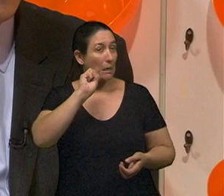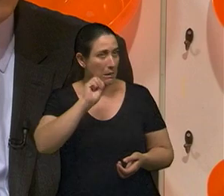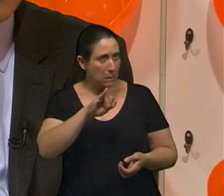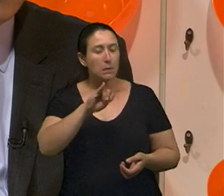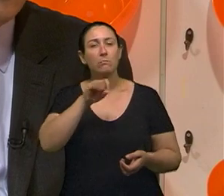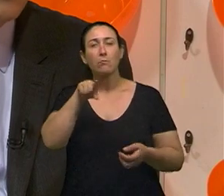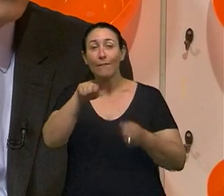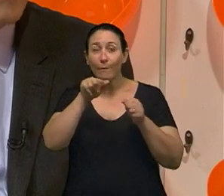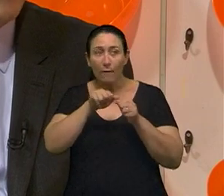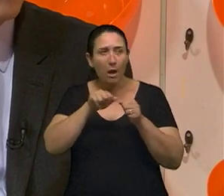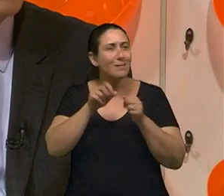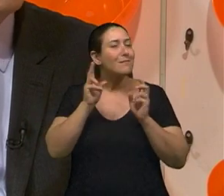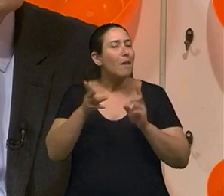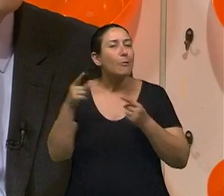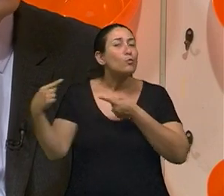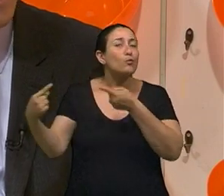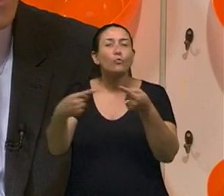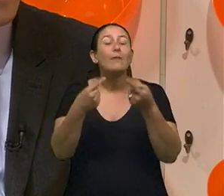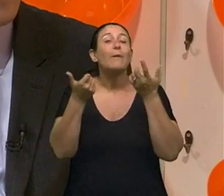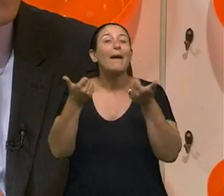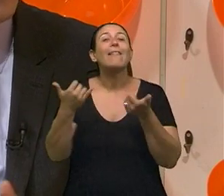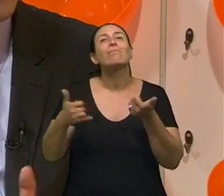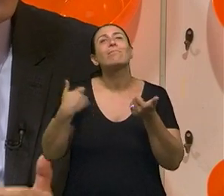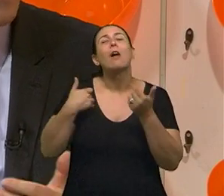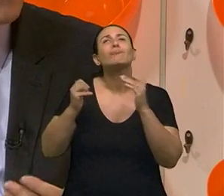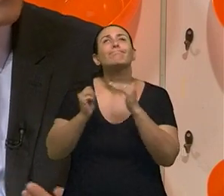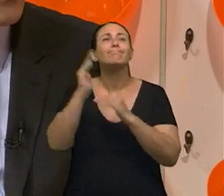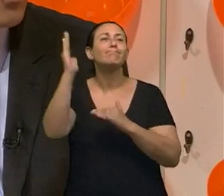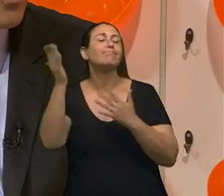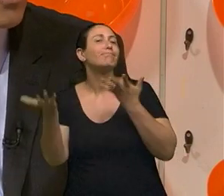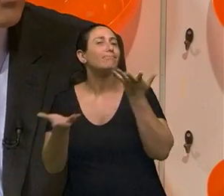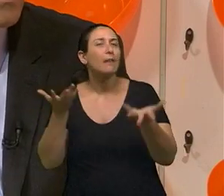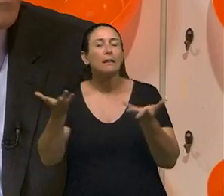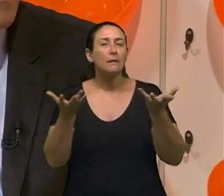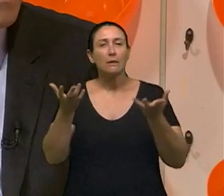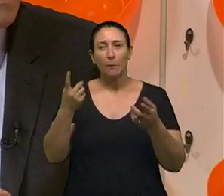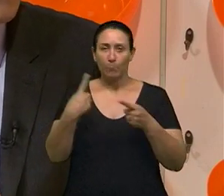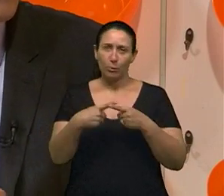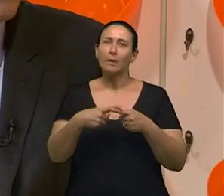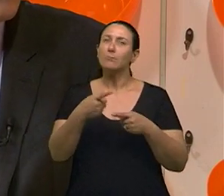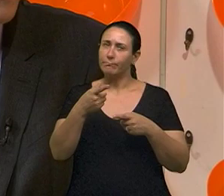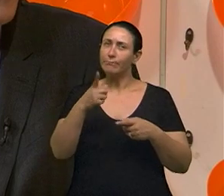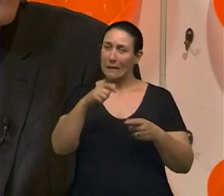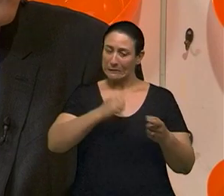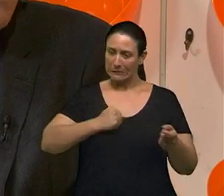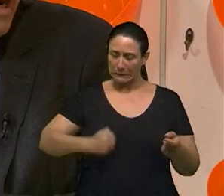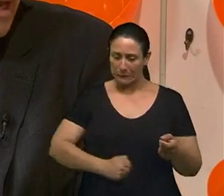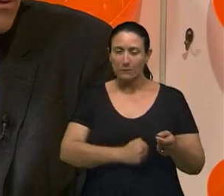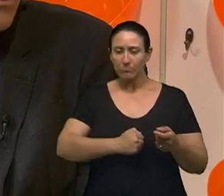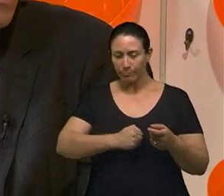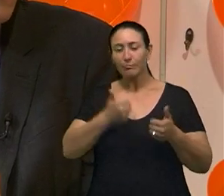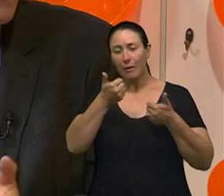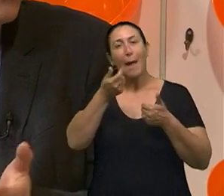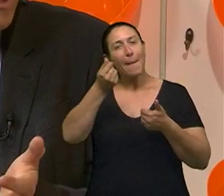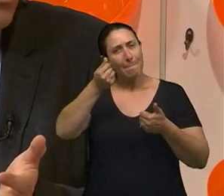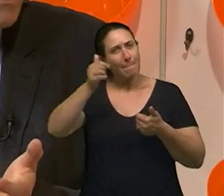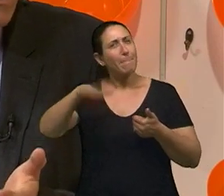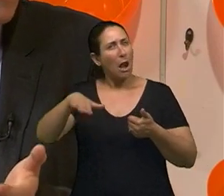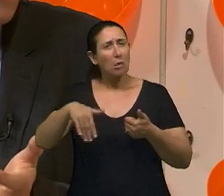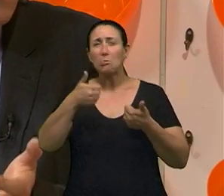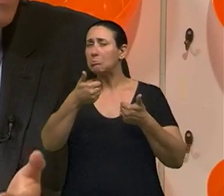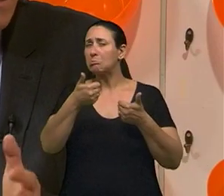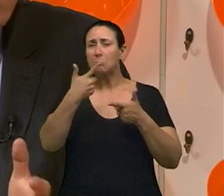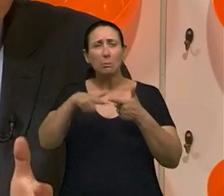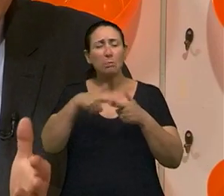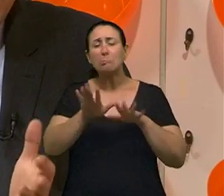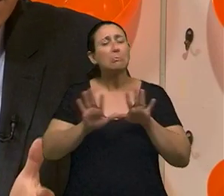o melhor exame o que se discute é a partir de que idade e em relação aos custos do exame apesar de ser um exame barato não tem